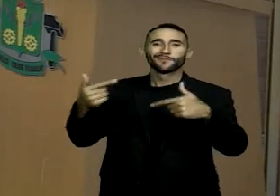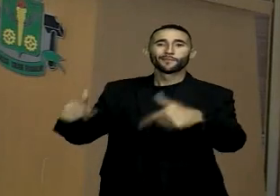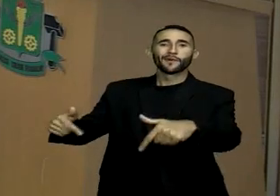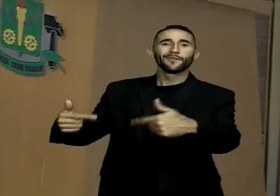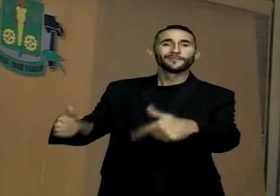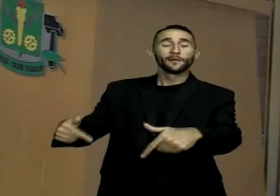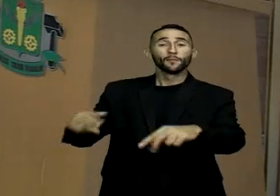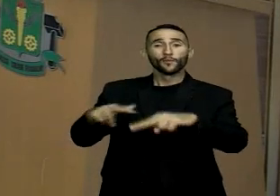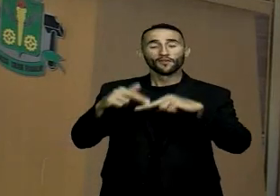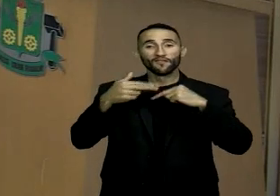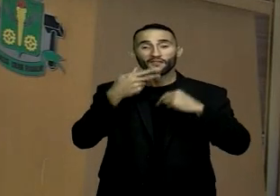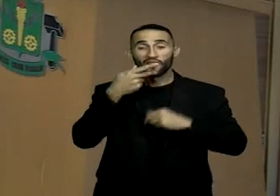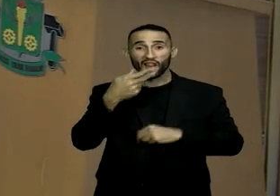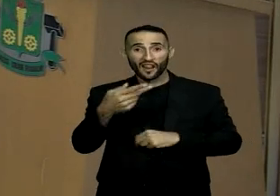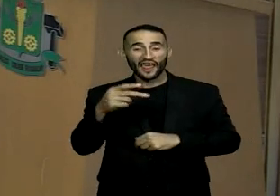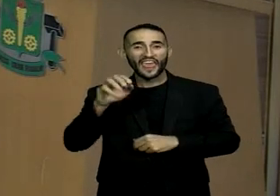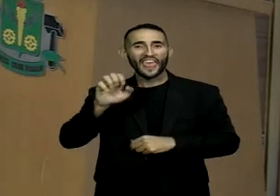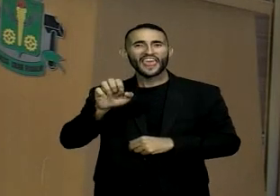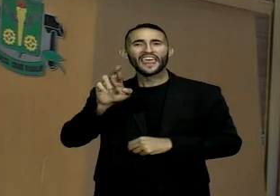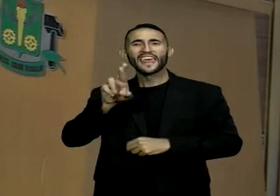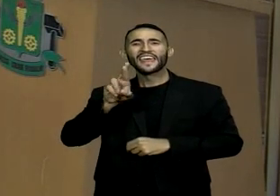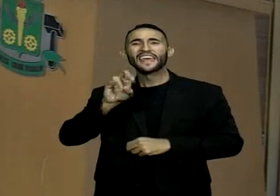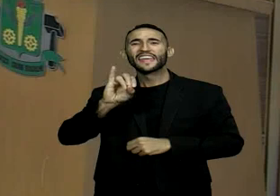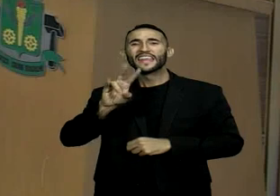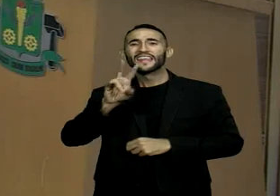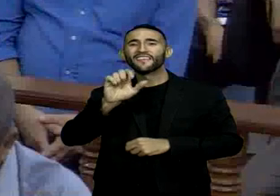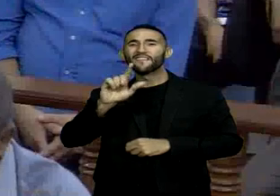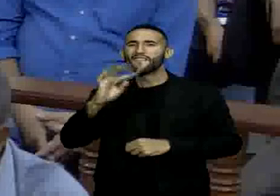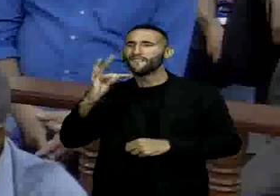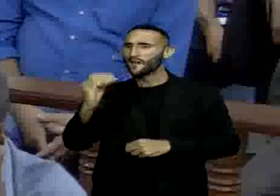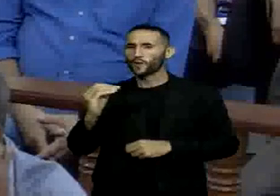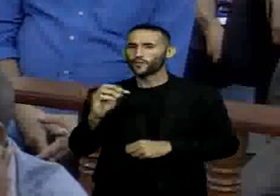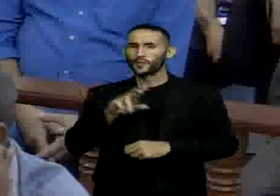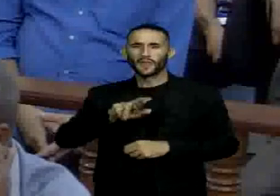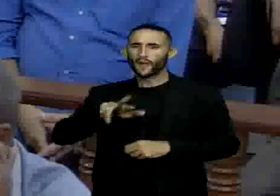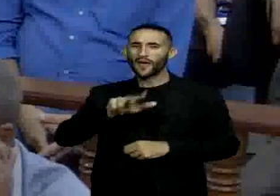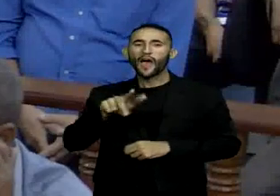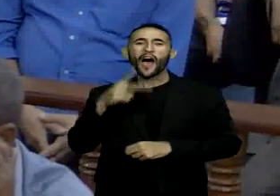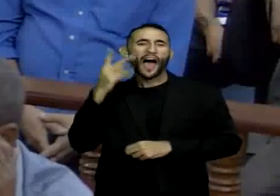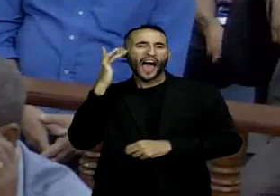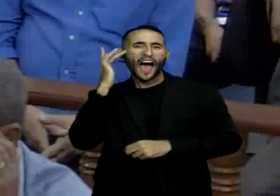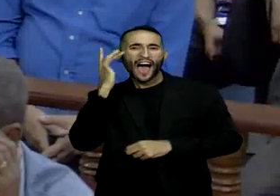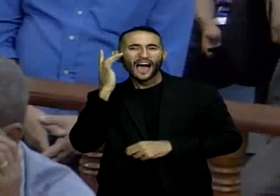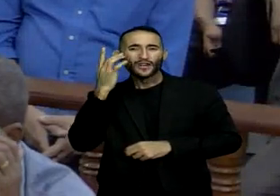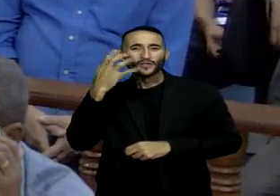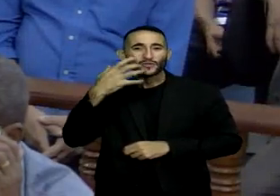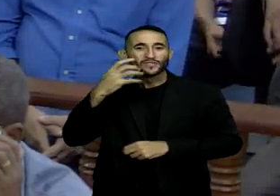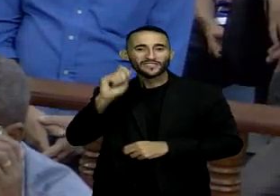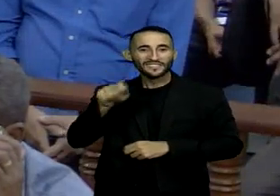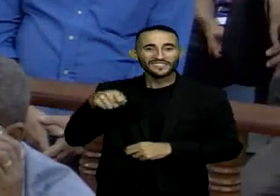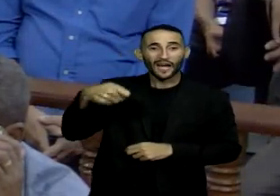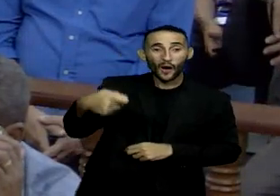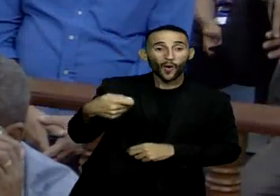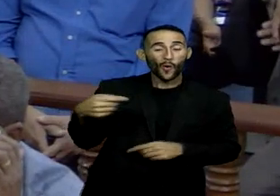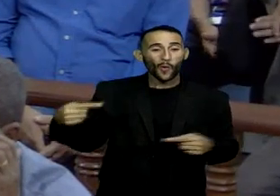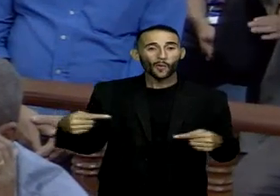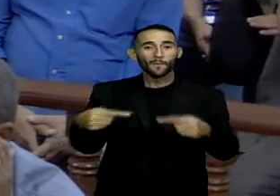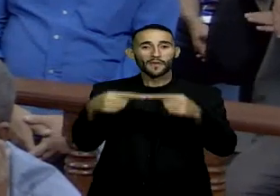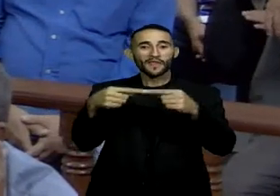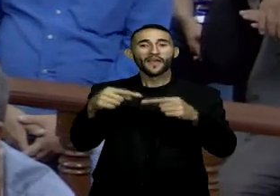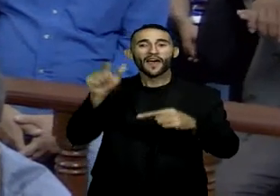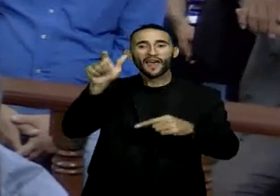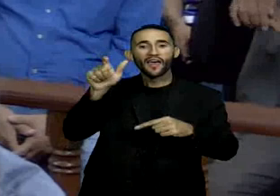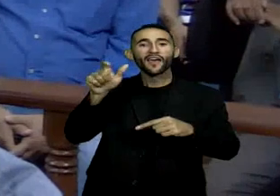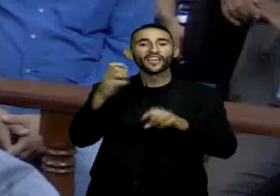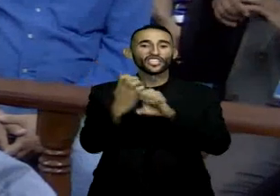falar ele, tem que falar engenheiro, pelo que nós estamos vendo aqui, é coisa de engenharia, né? Então, te dá esses parabéns. Eu tive... Tenho